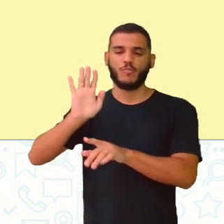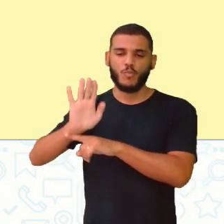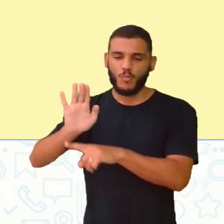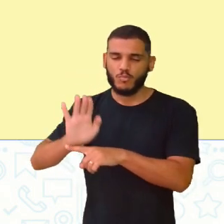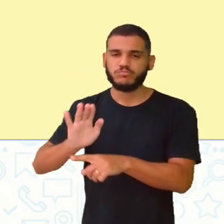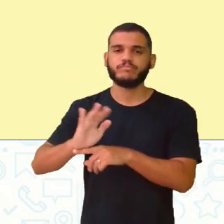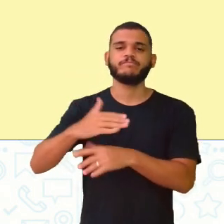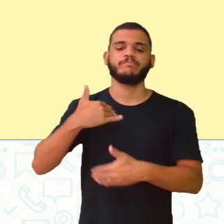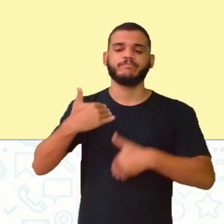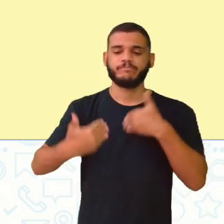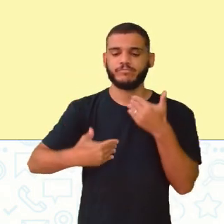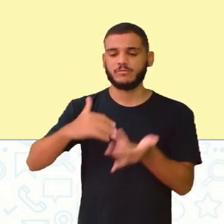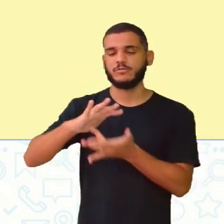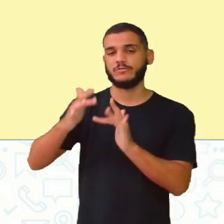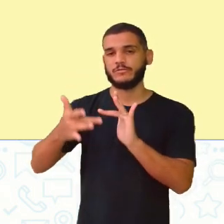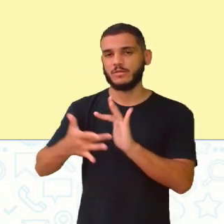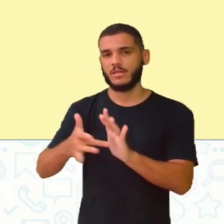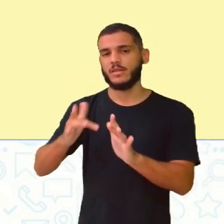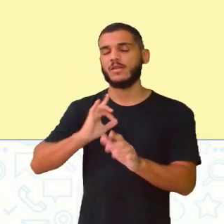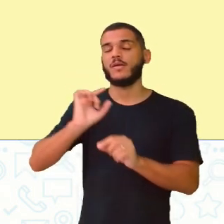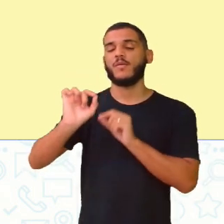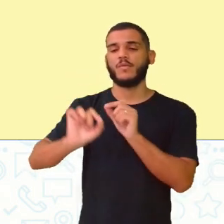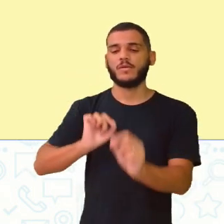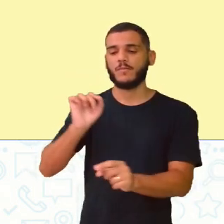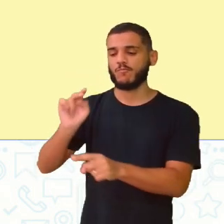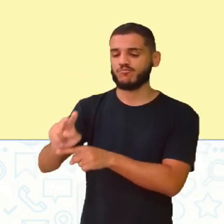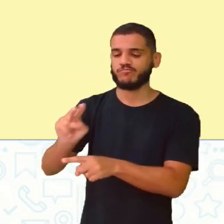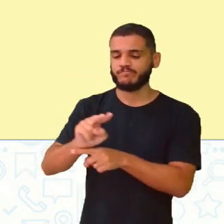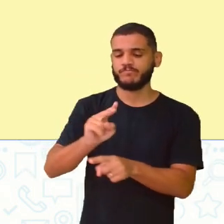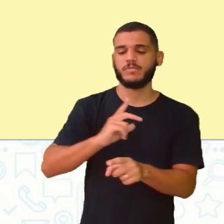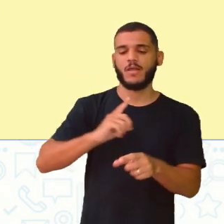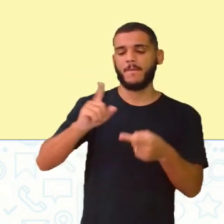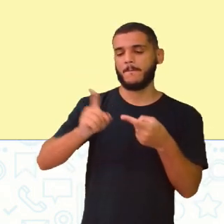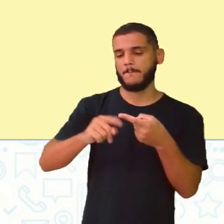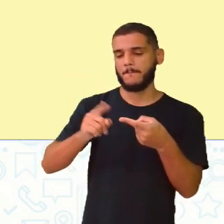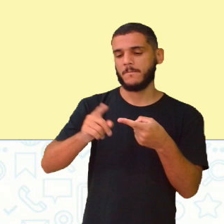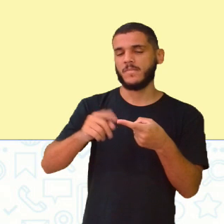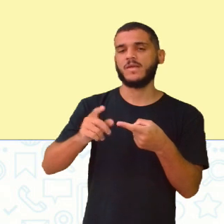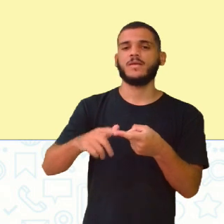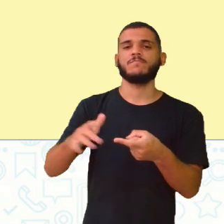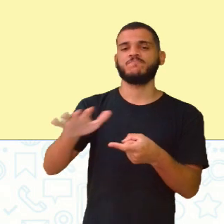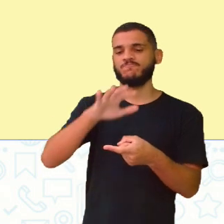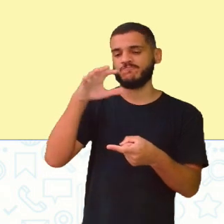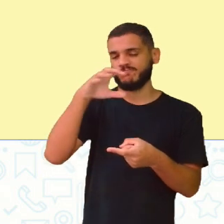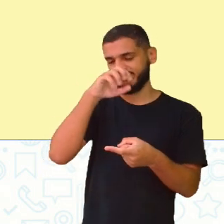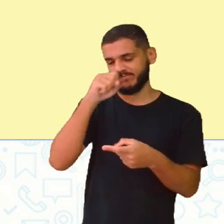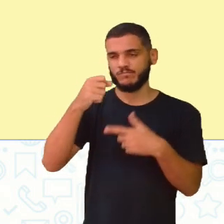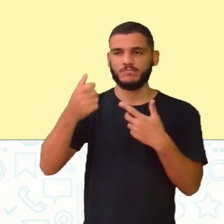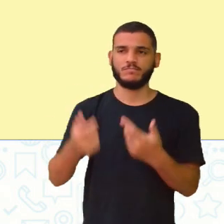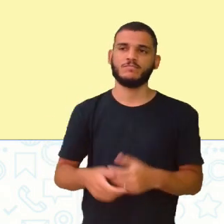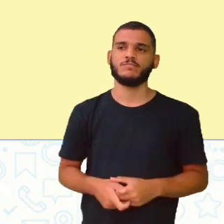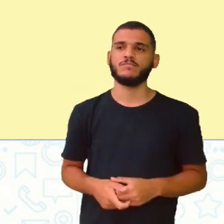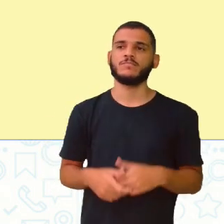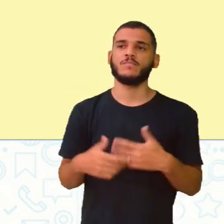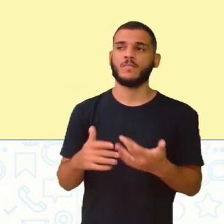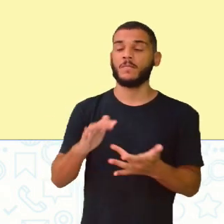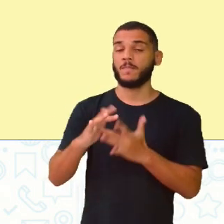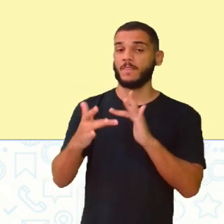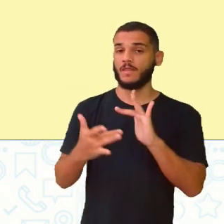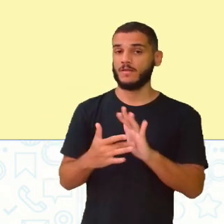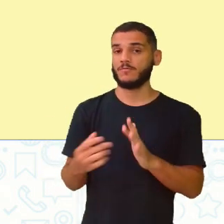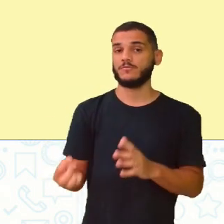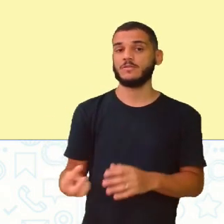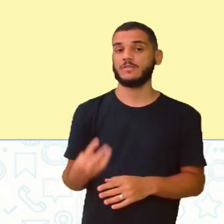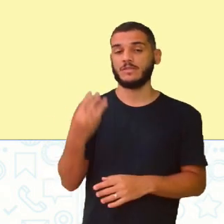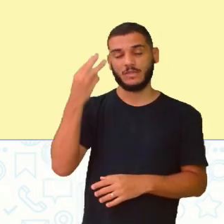de Jesus e faz esse embalsamento, não é? Com mirra. E Jesus, ao 3º